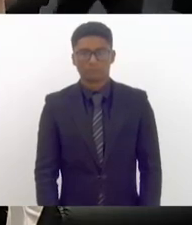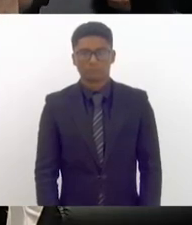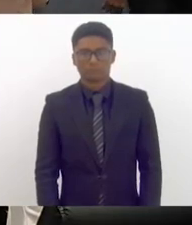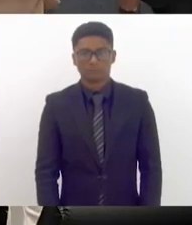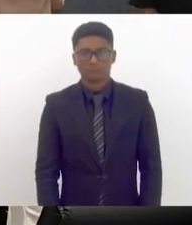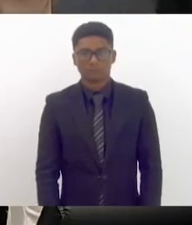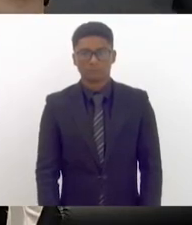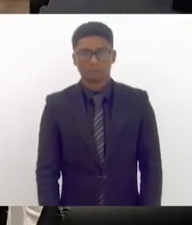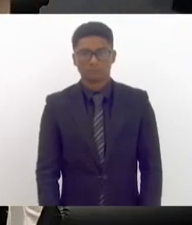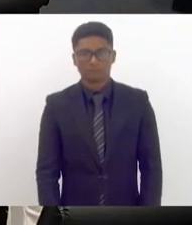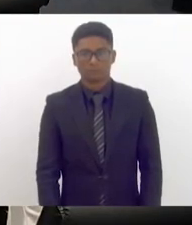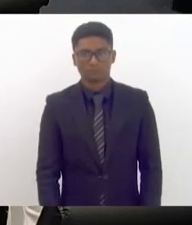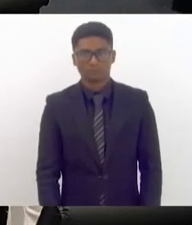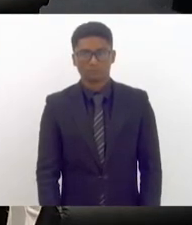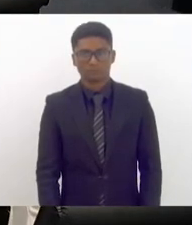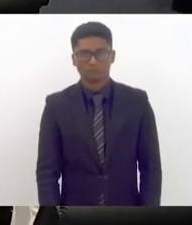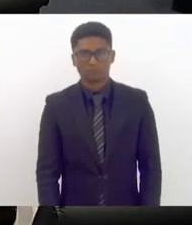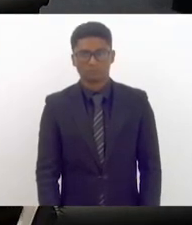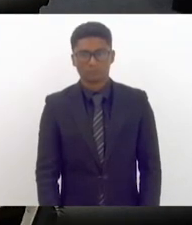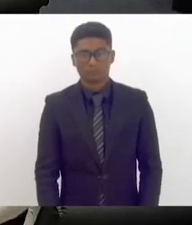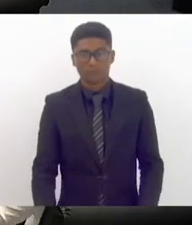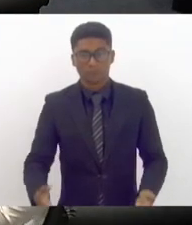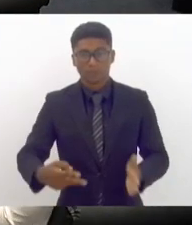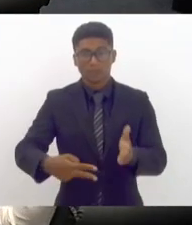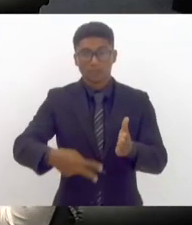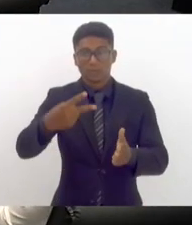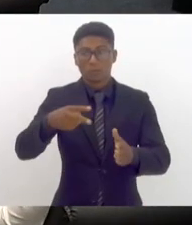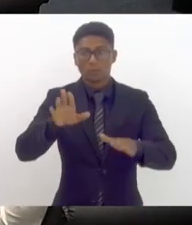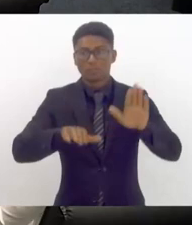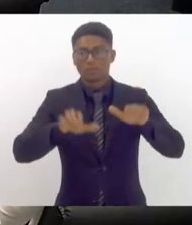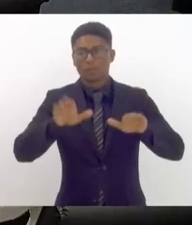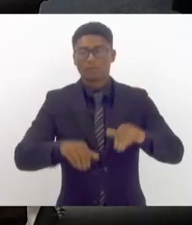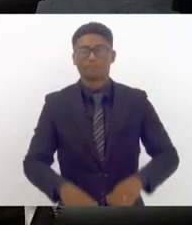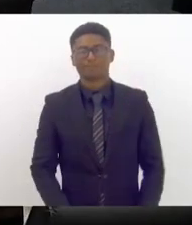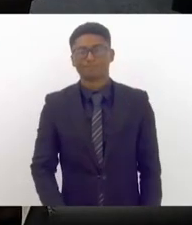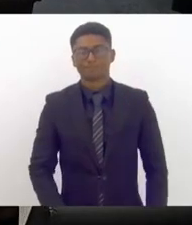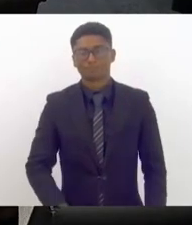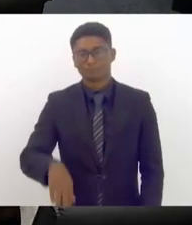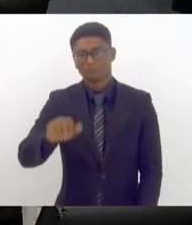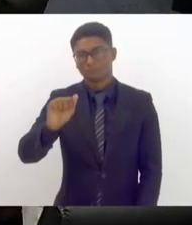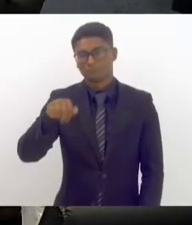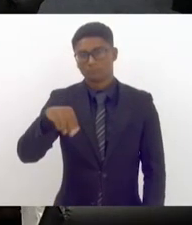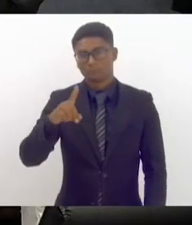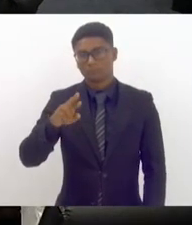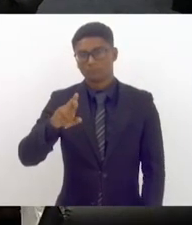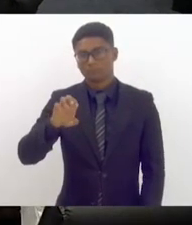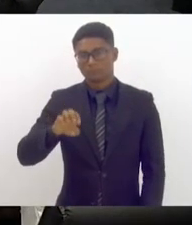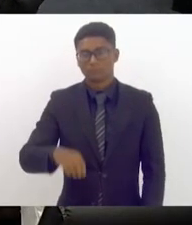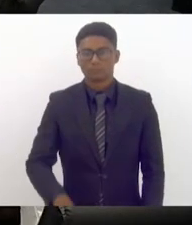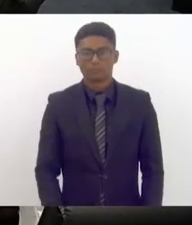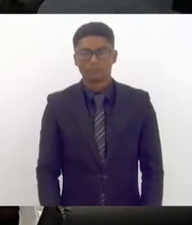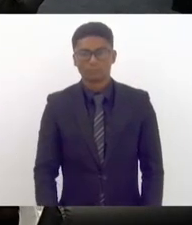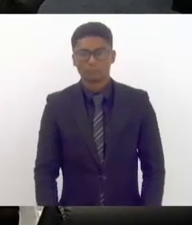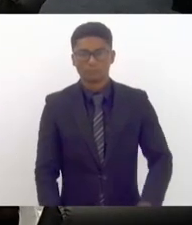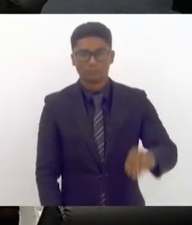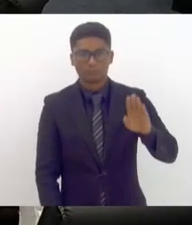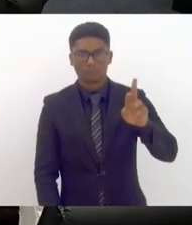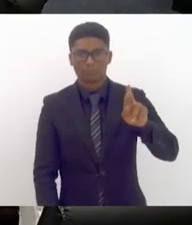A presidência irá proceder à segunda chamada. Deputado André Correia, deputado